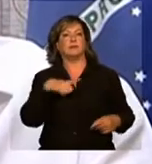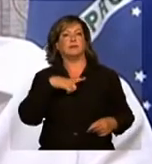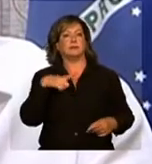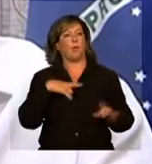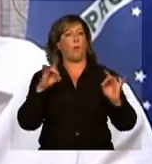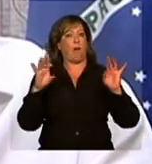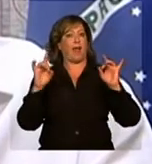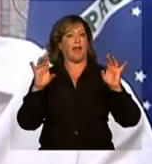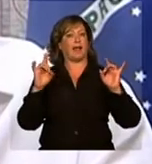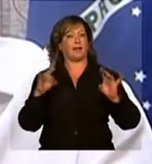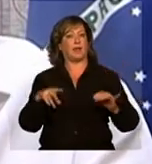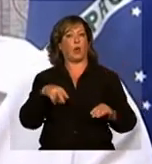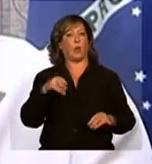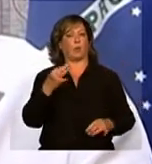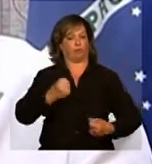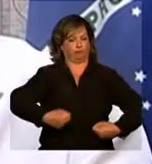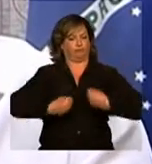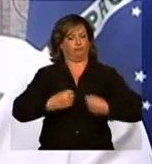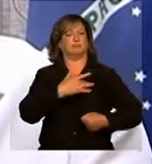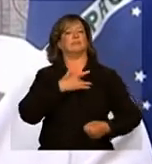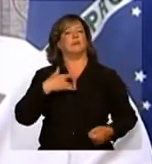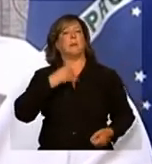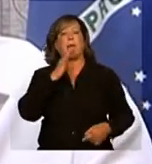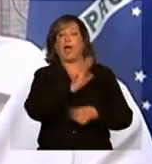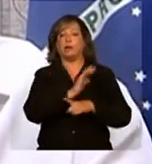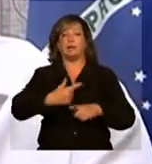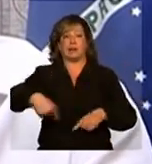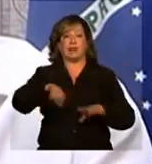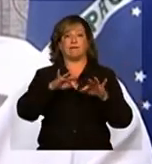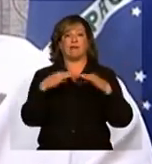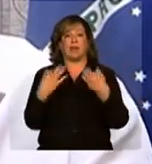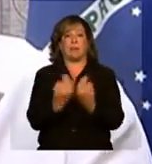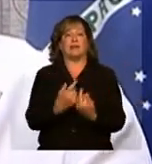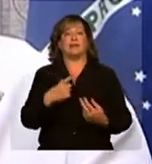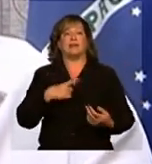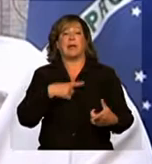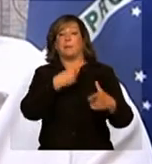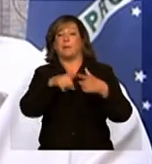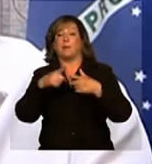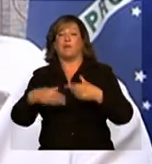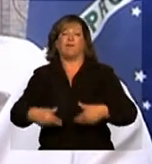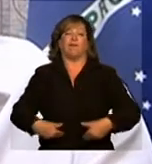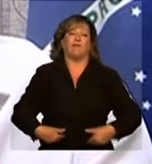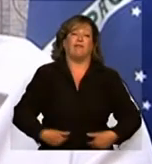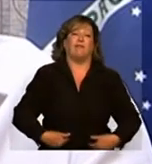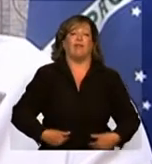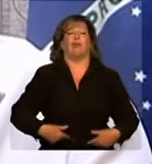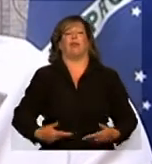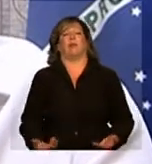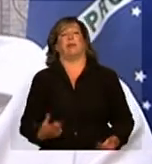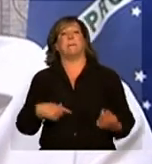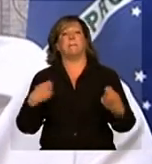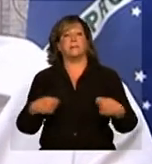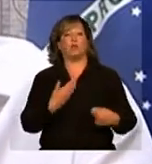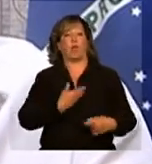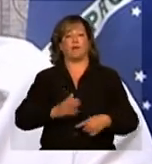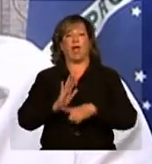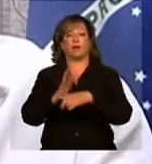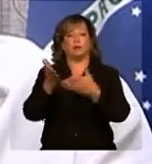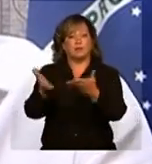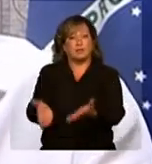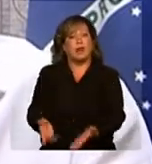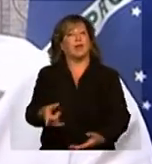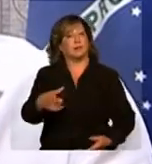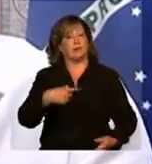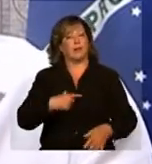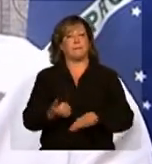alta qualidade nutricional e que contribuem para que essas famílias que estão em insegurança alimentar, ou seja, que precisam do apoio do governo